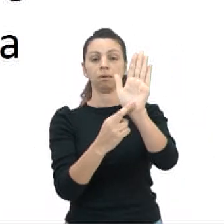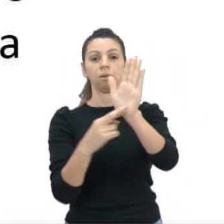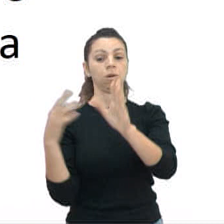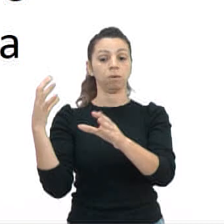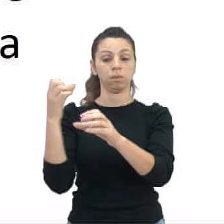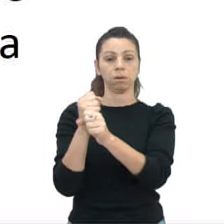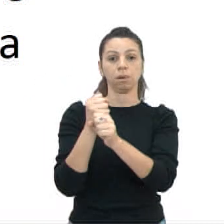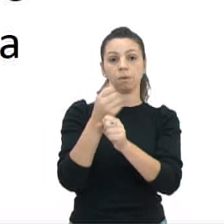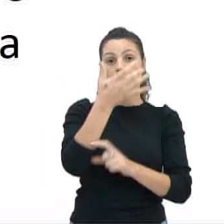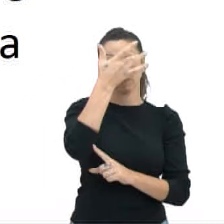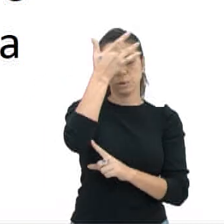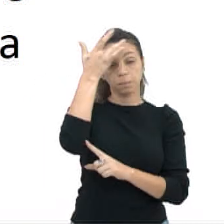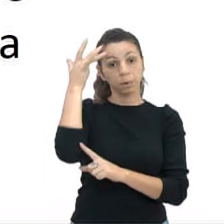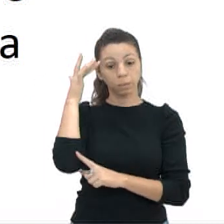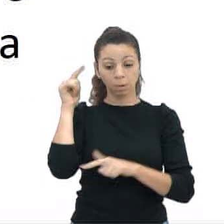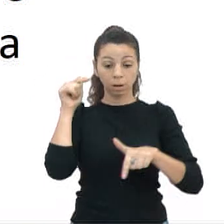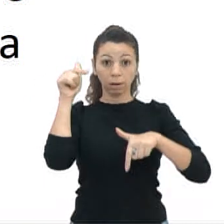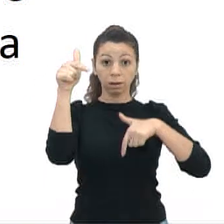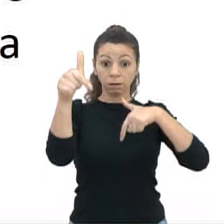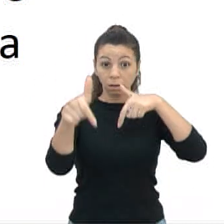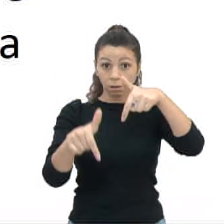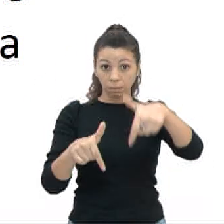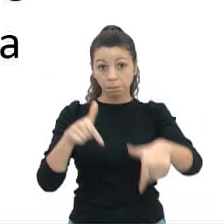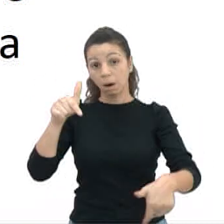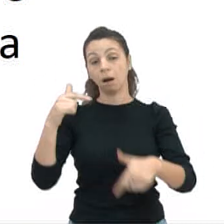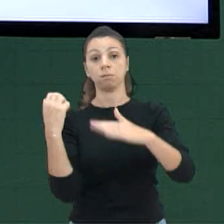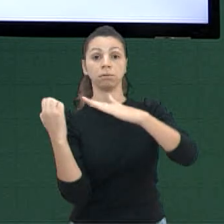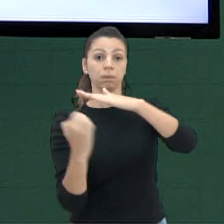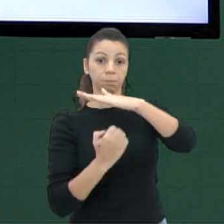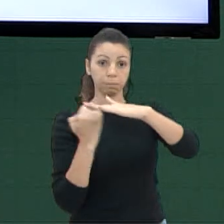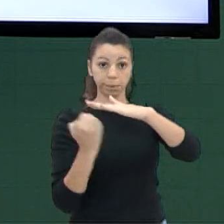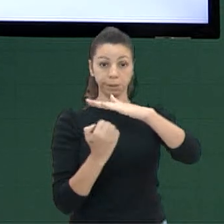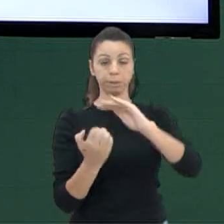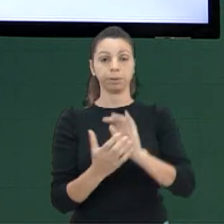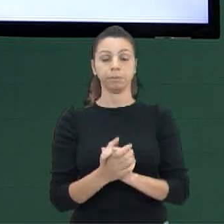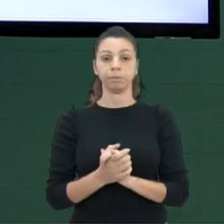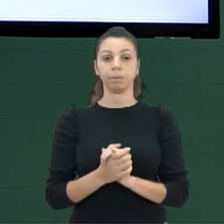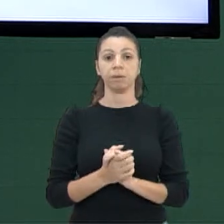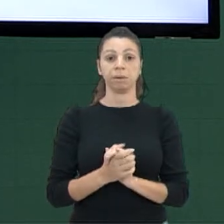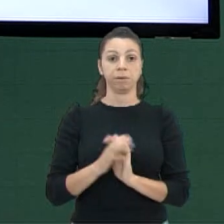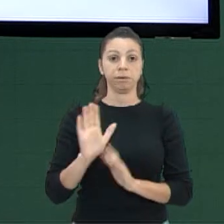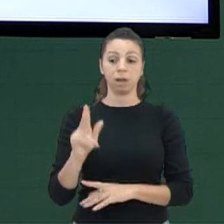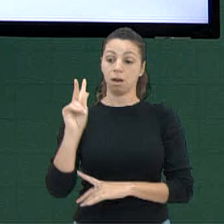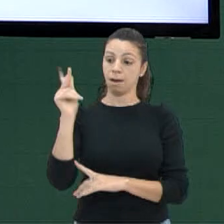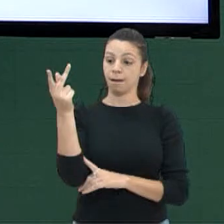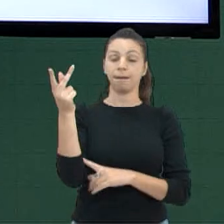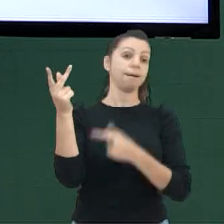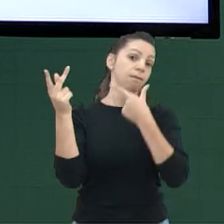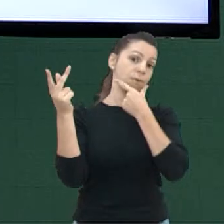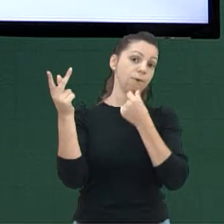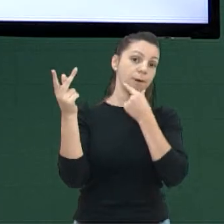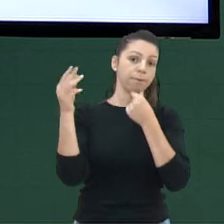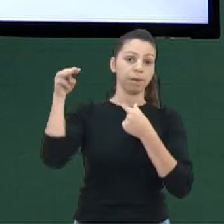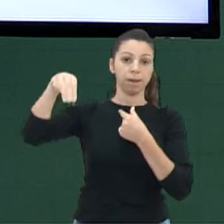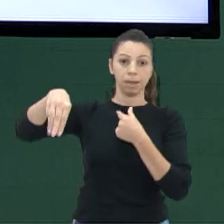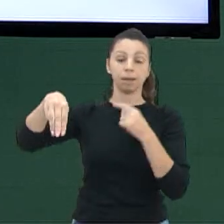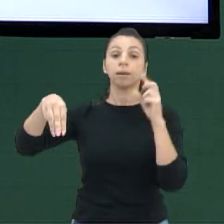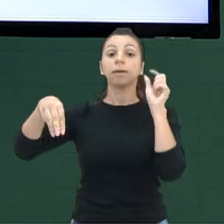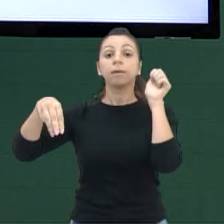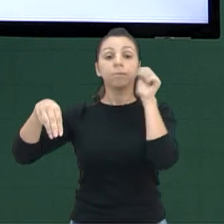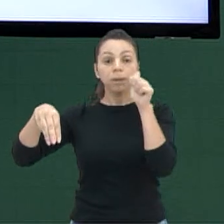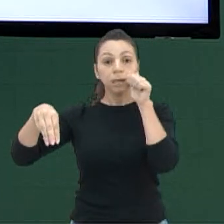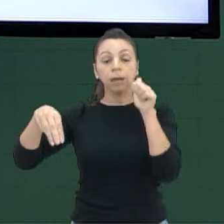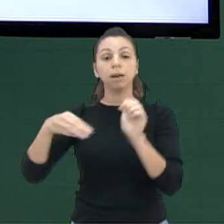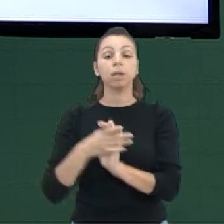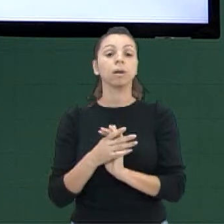de pessoas que trabalham nessa empresa? Se ele já disse que H representa homens e M mulheres, e eu